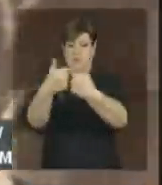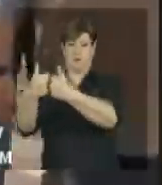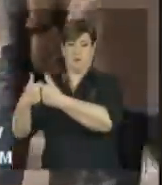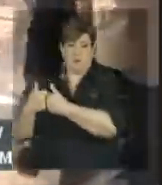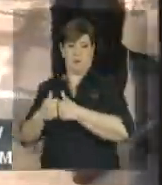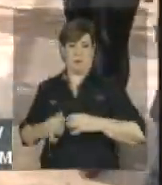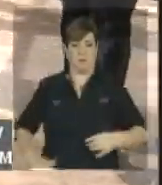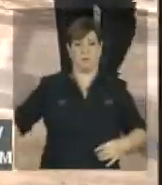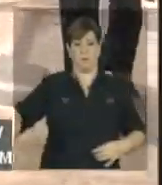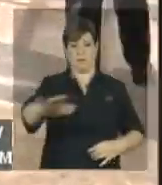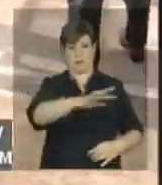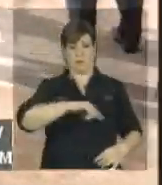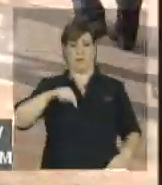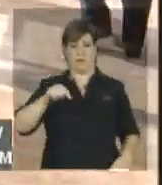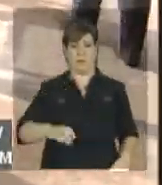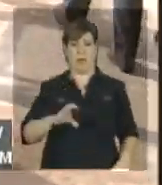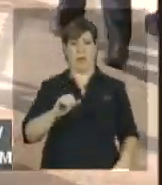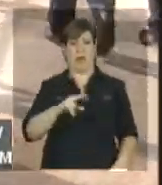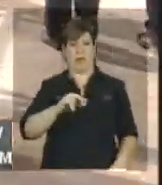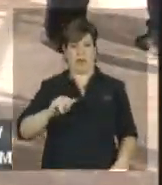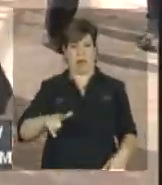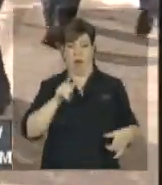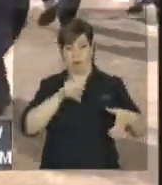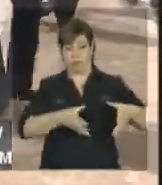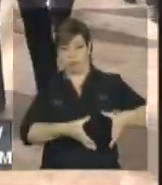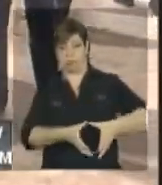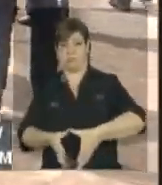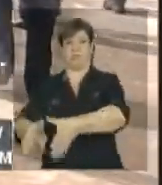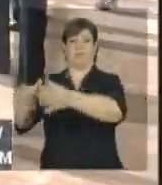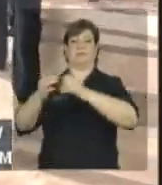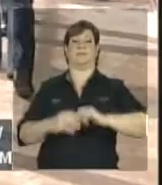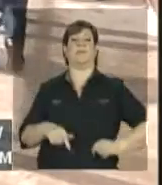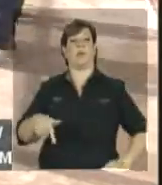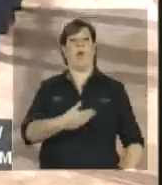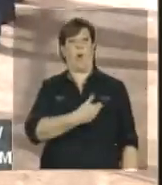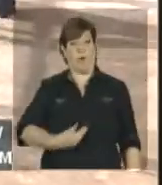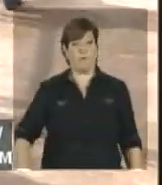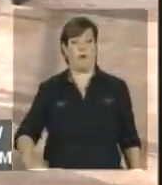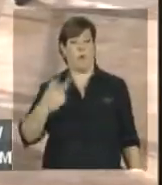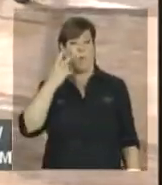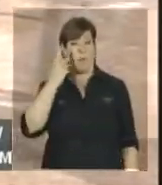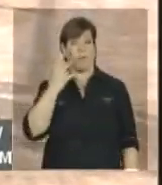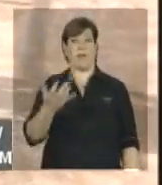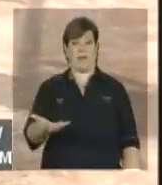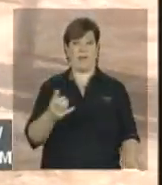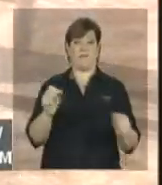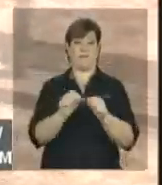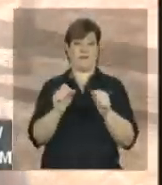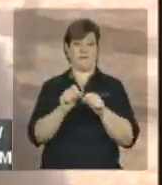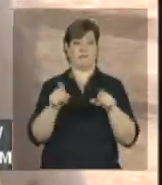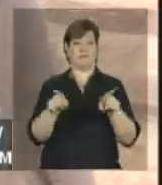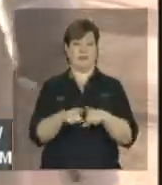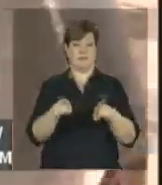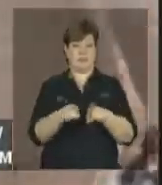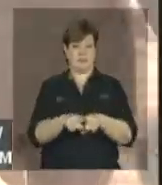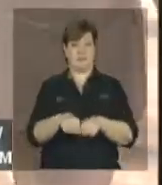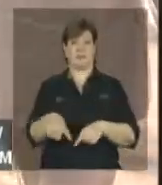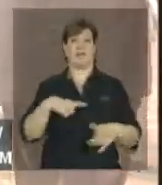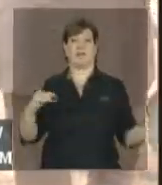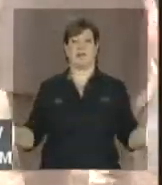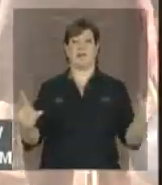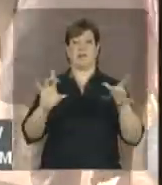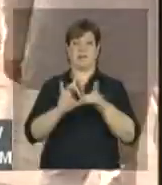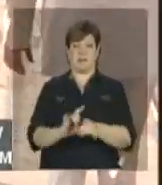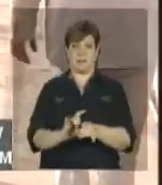canal. O governo do Ceará quer concretizar também, logo, a